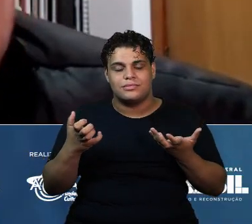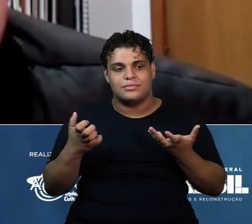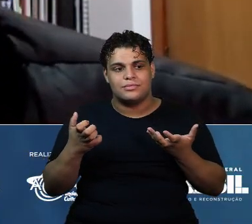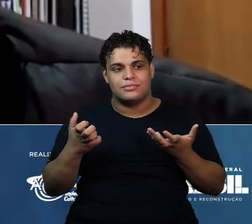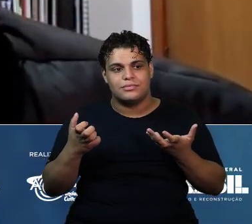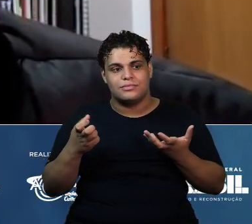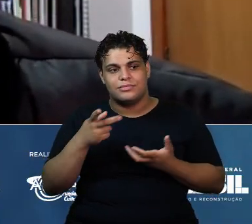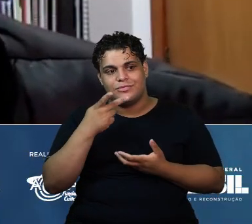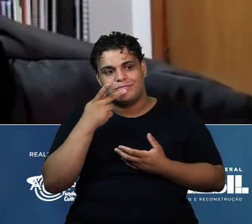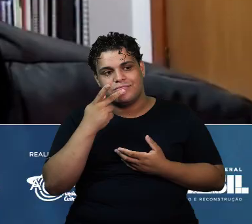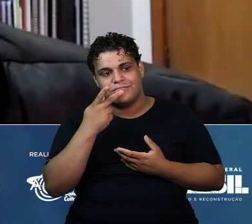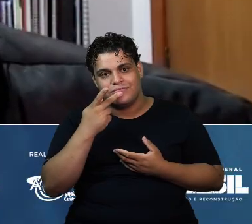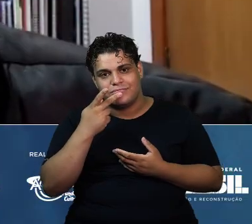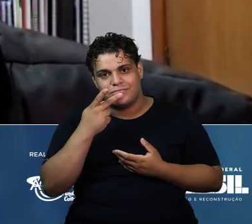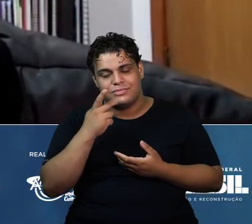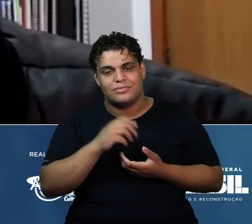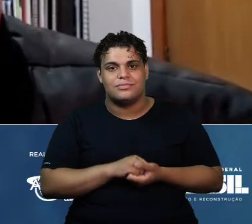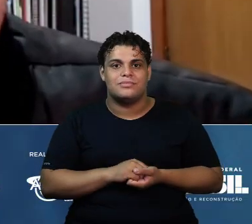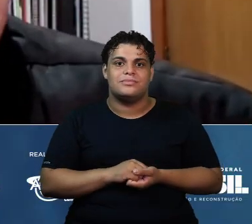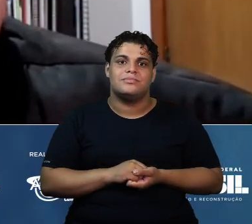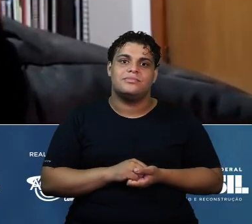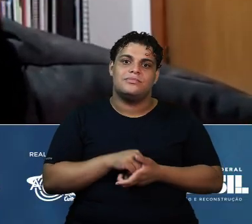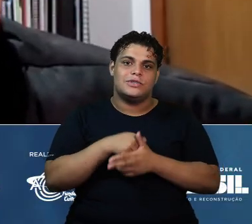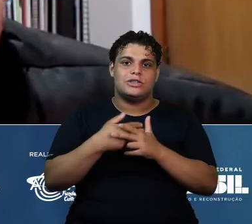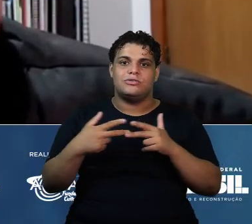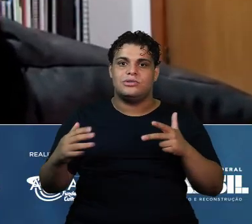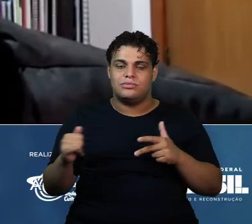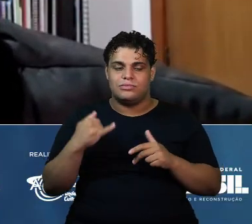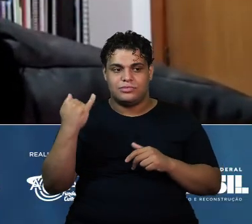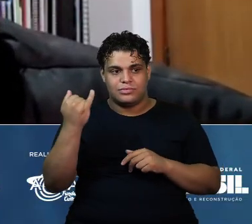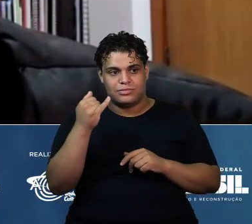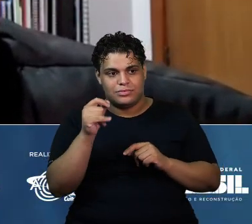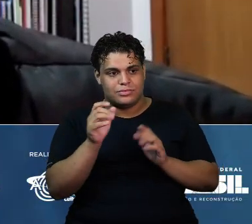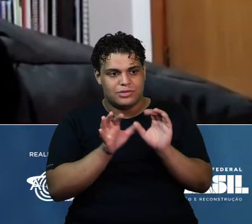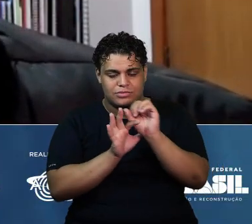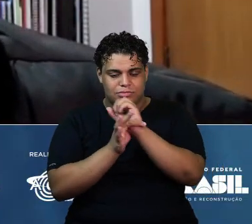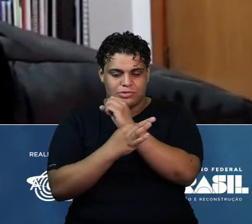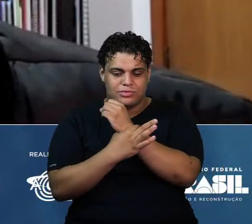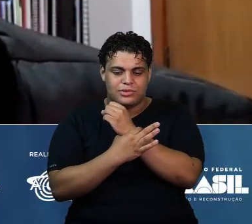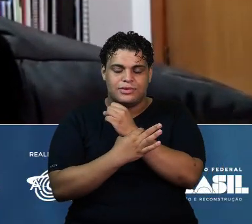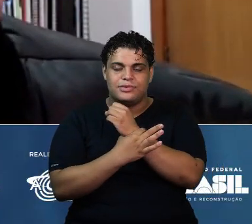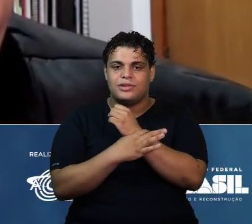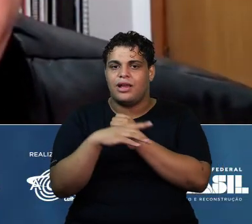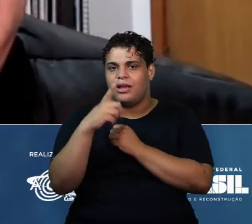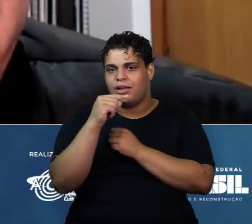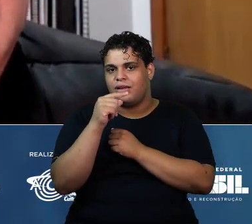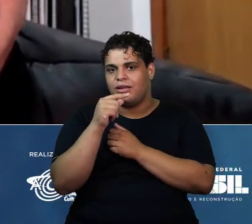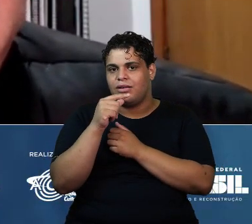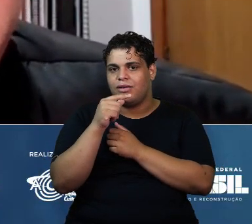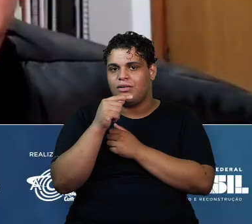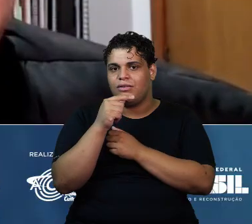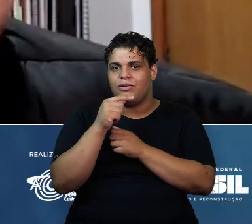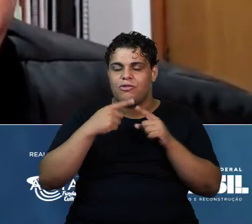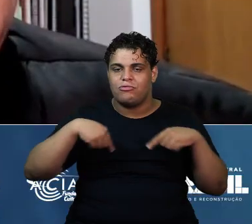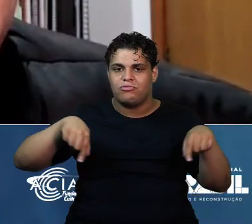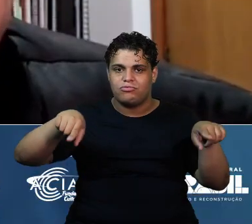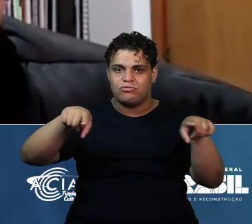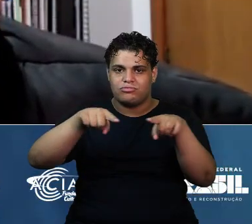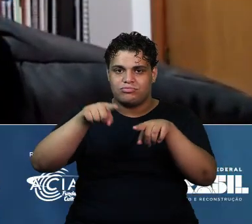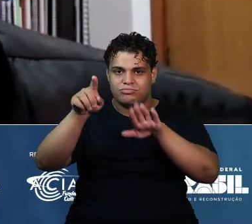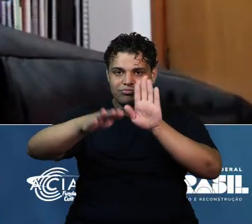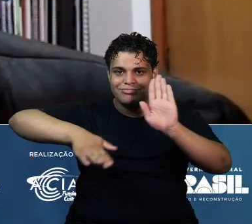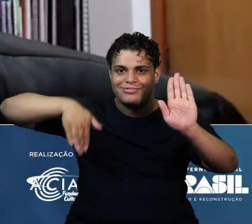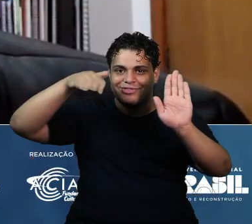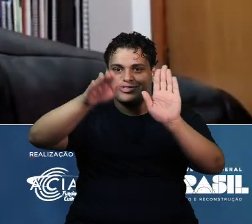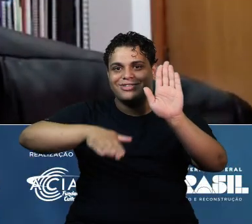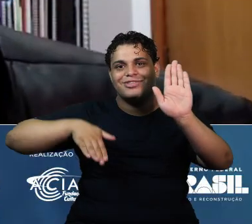que é fundamental quando se fala em segurança aquática, em segurança geral, mas em segurança aquática, e para que a gente